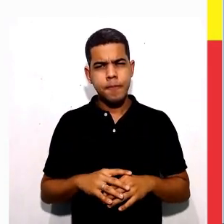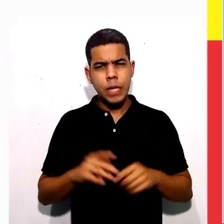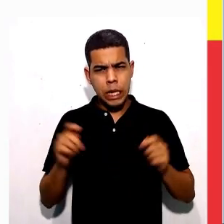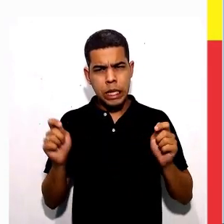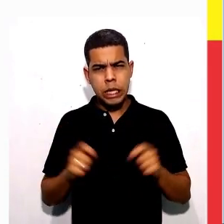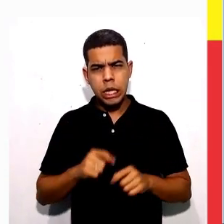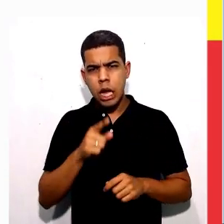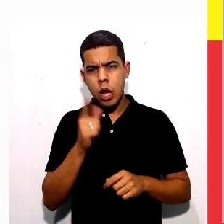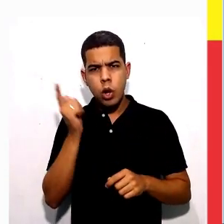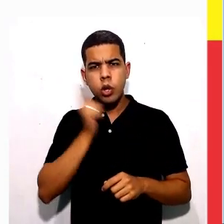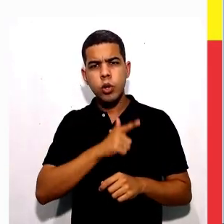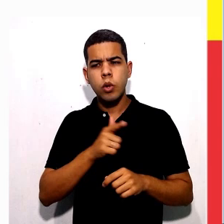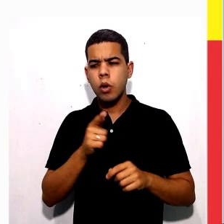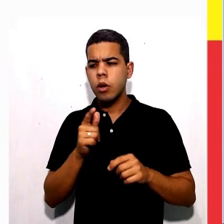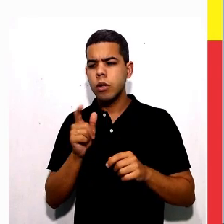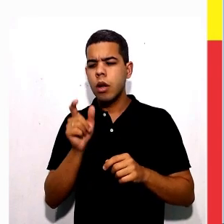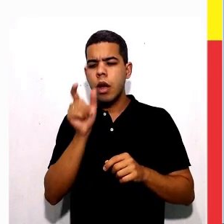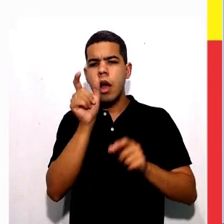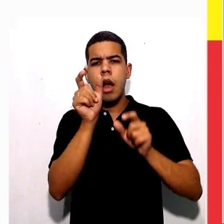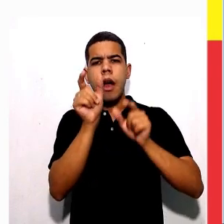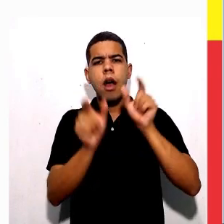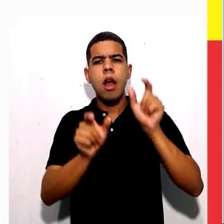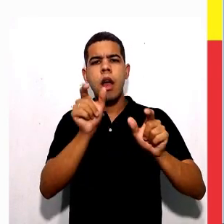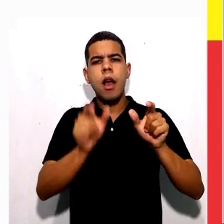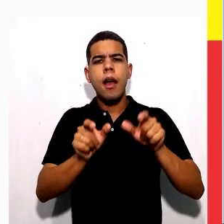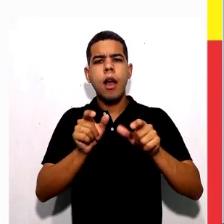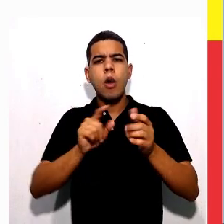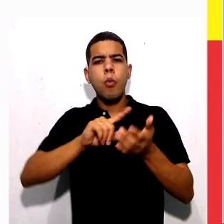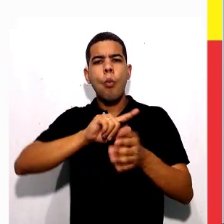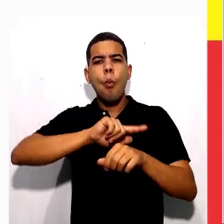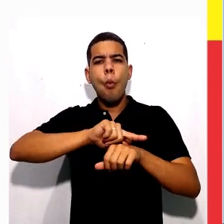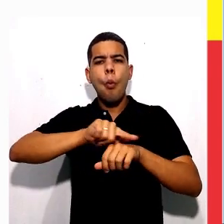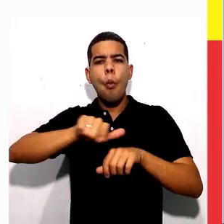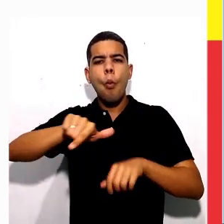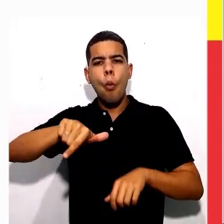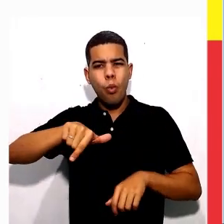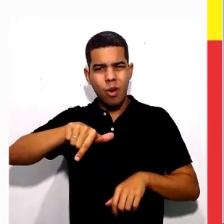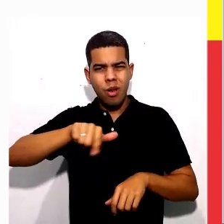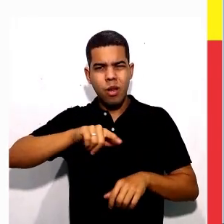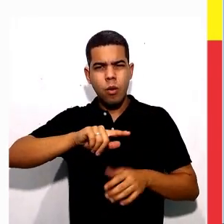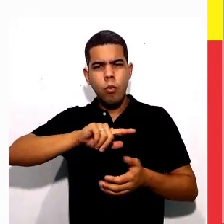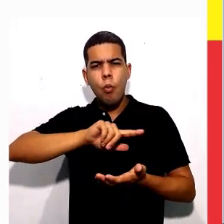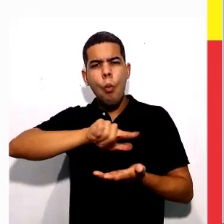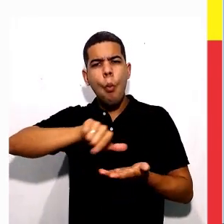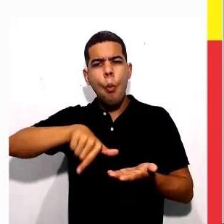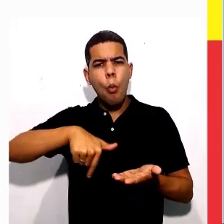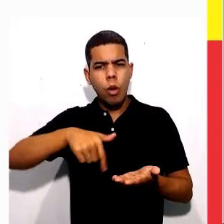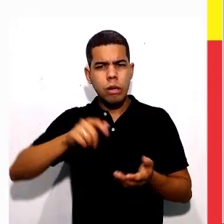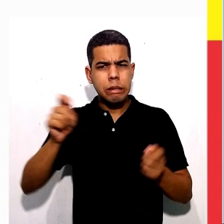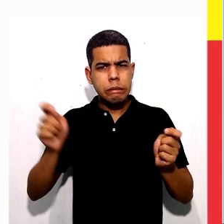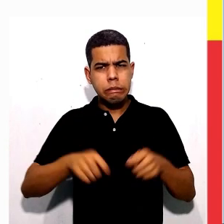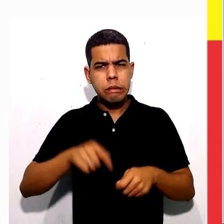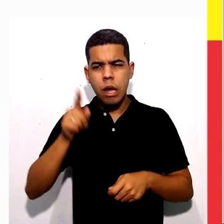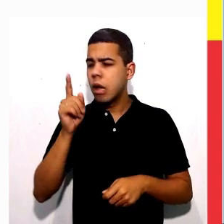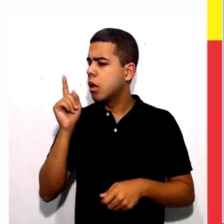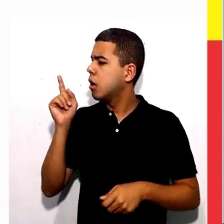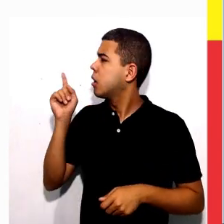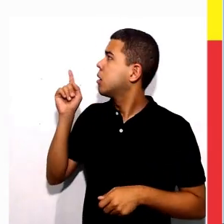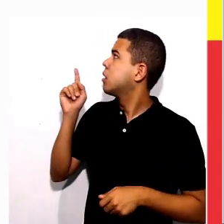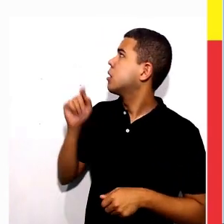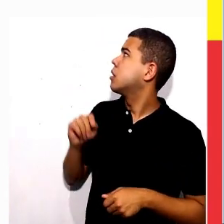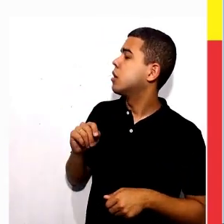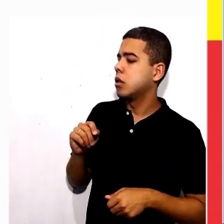consegue preencher esse dominó em branco que está os próximos elementos? Consegue ver?